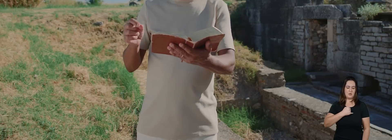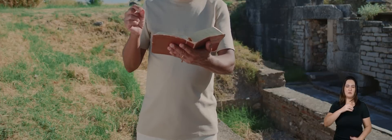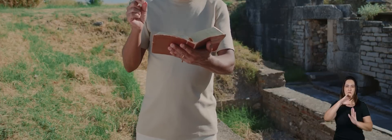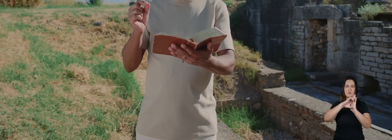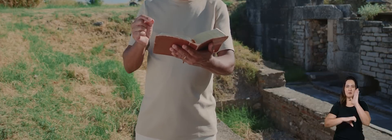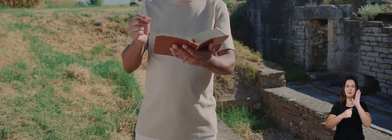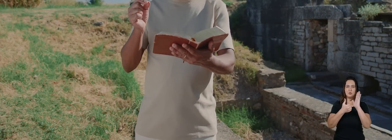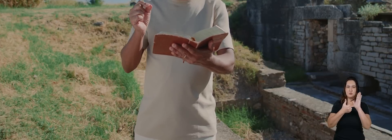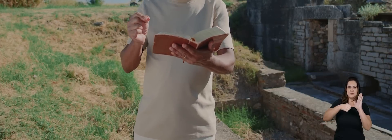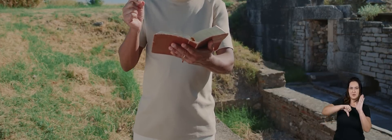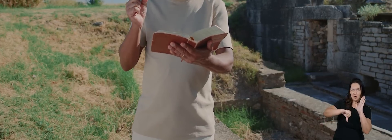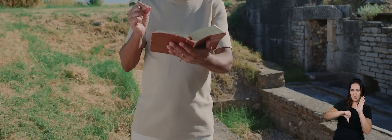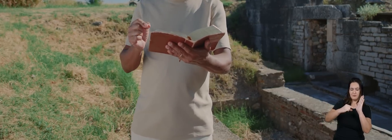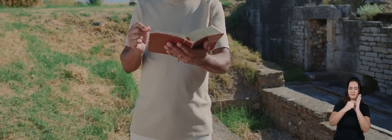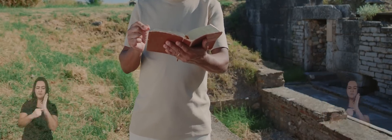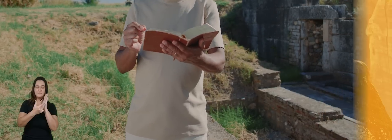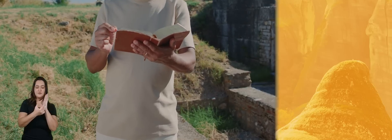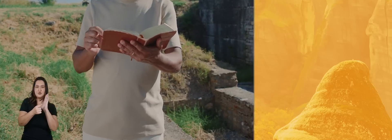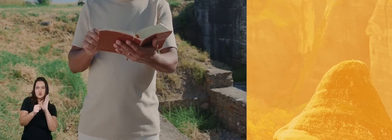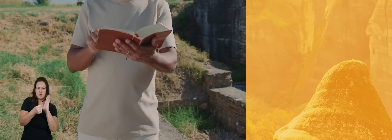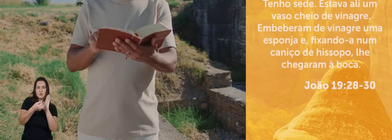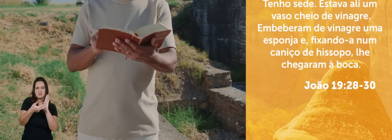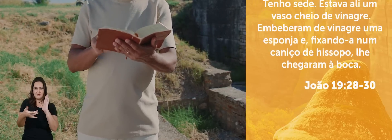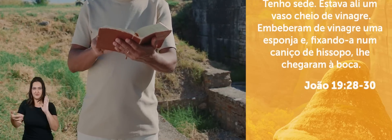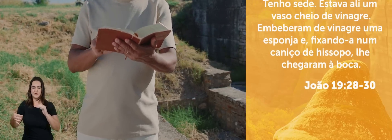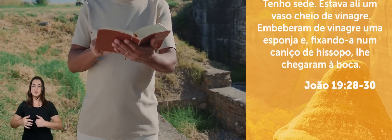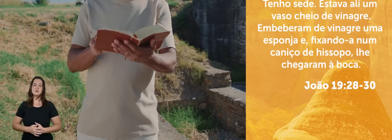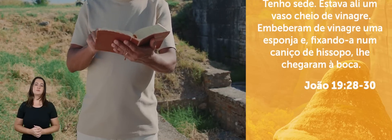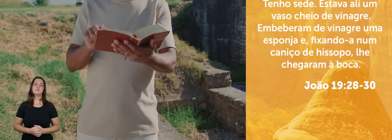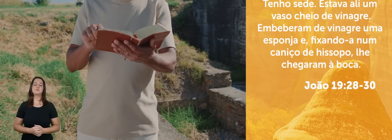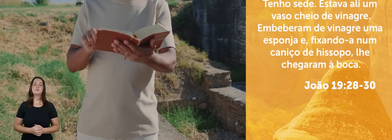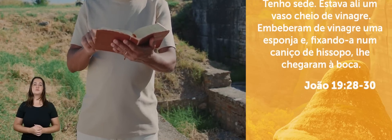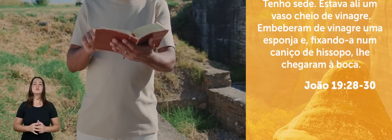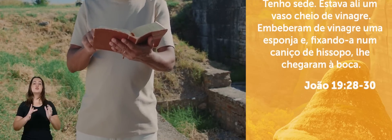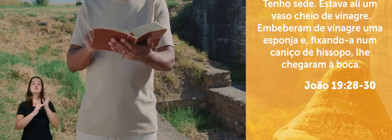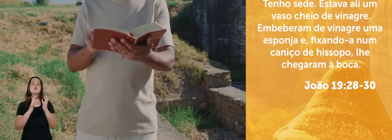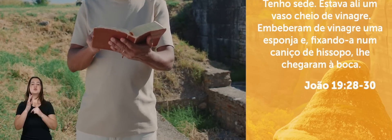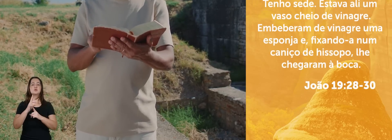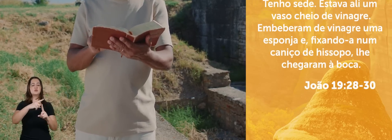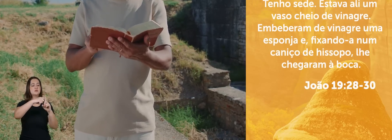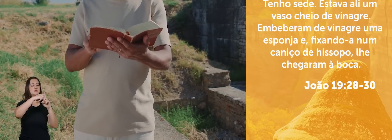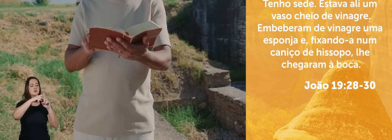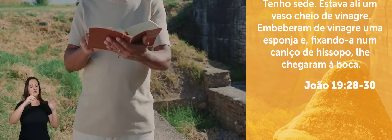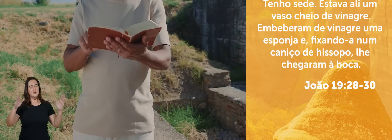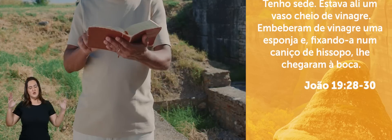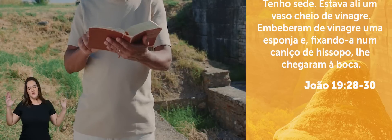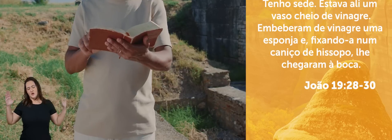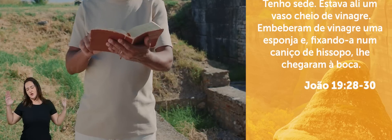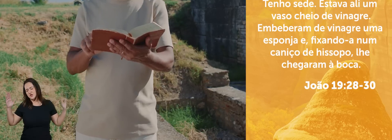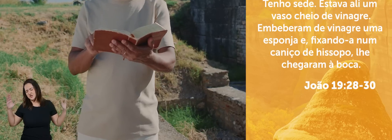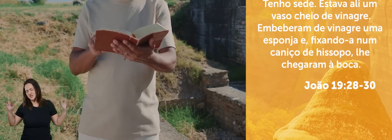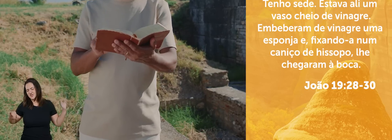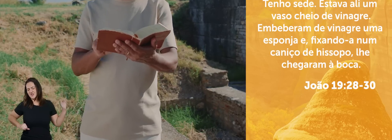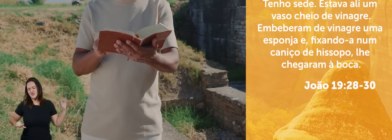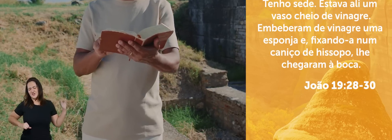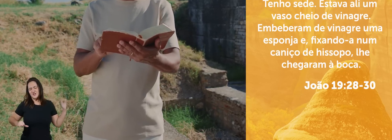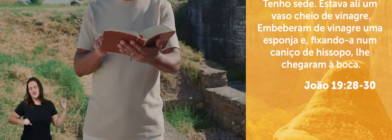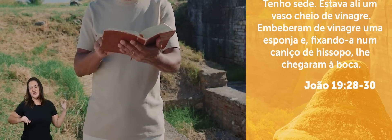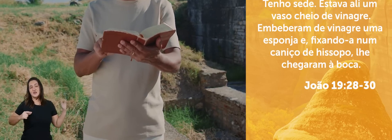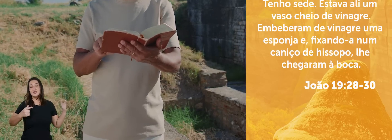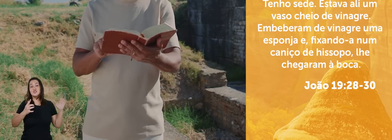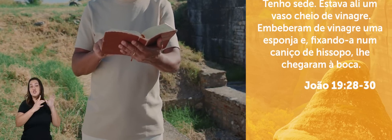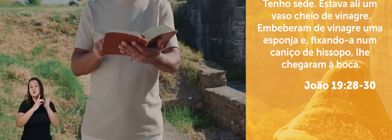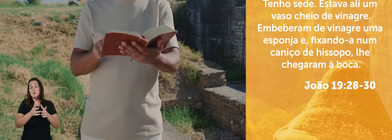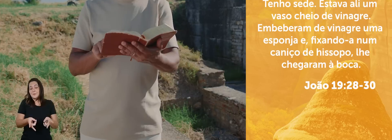19, versículos 28 em diante. Depois, vendo Jesus que tudo já estava consumado para se cumprir